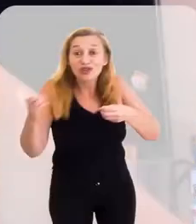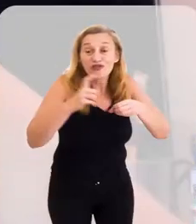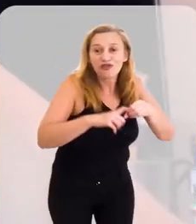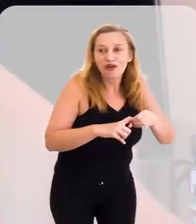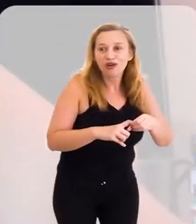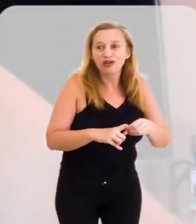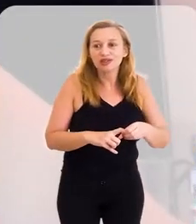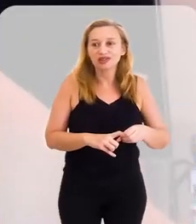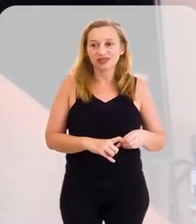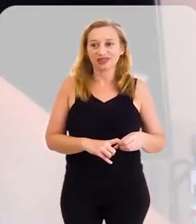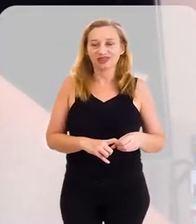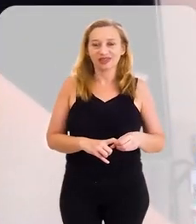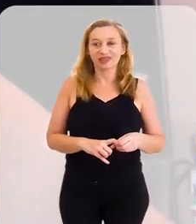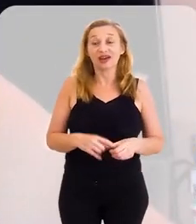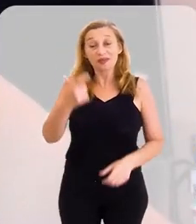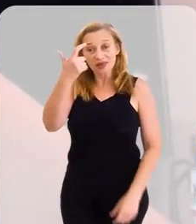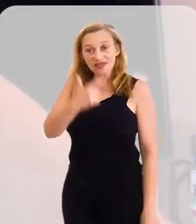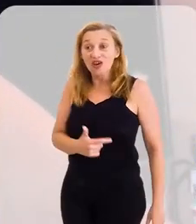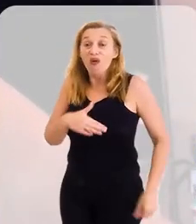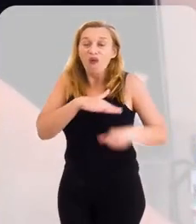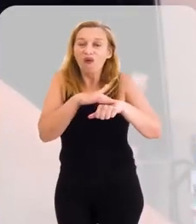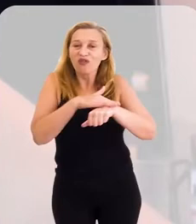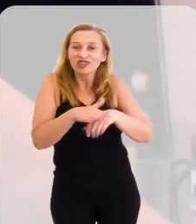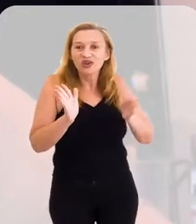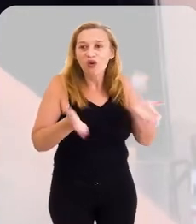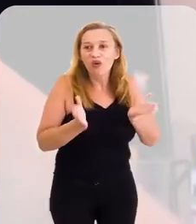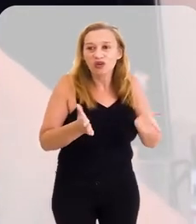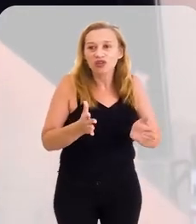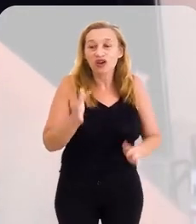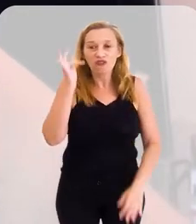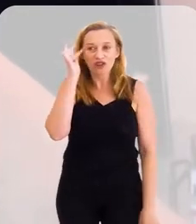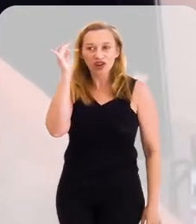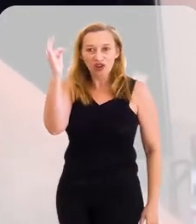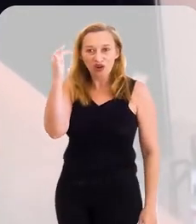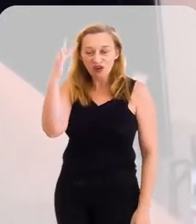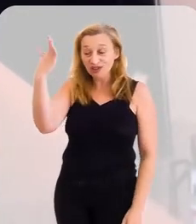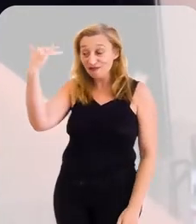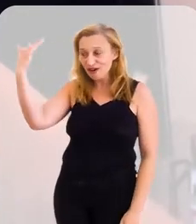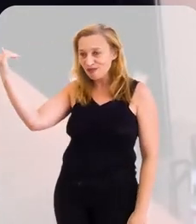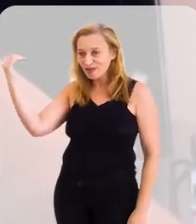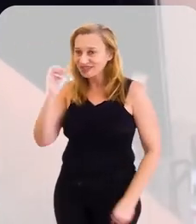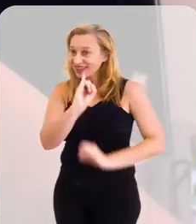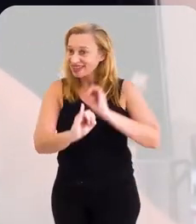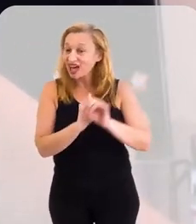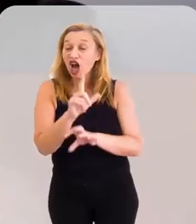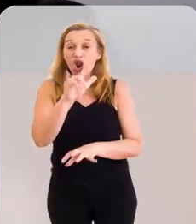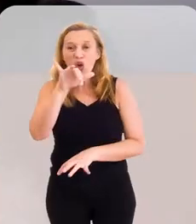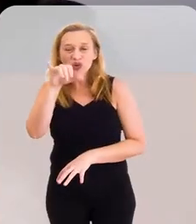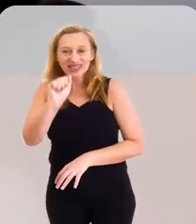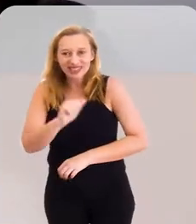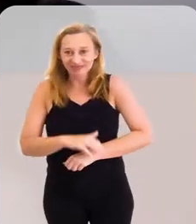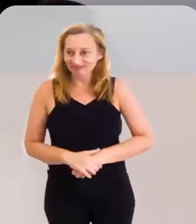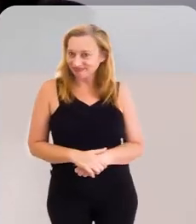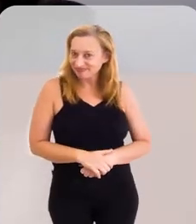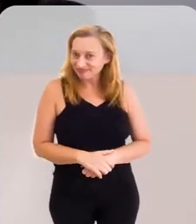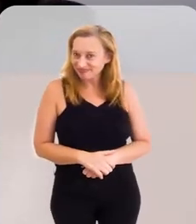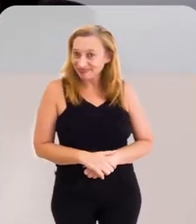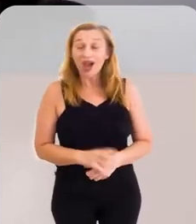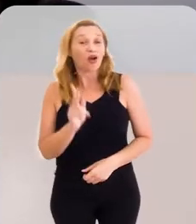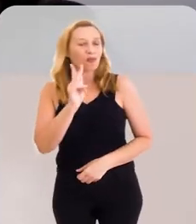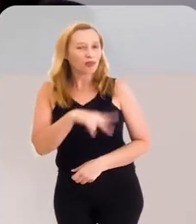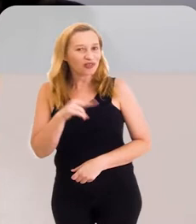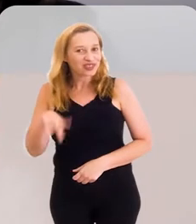Olá, estamos de volta com o programa Perfil e eu converso hoje com a filósofa fenômeno da internet, Lúcia Helena